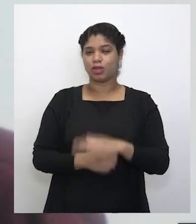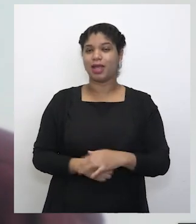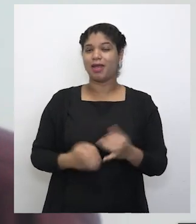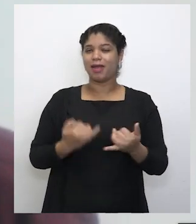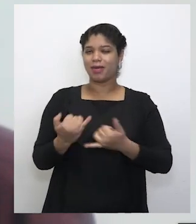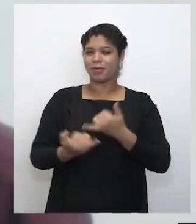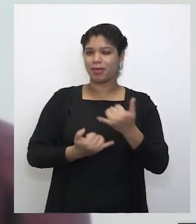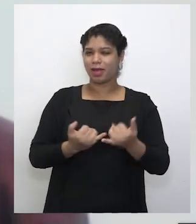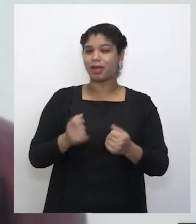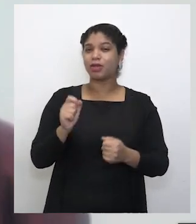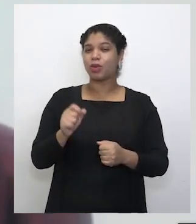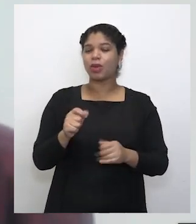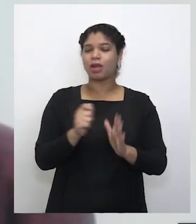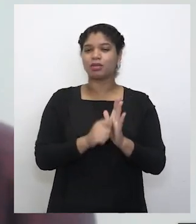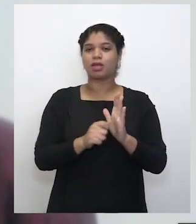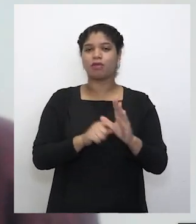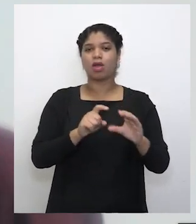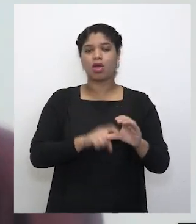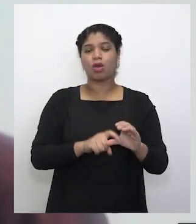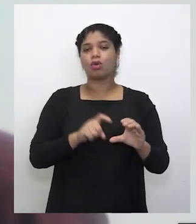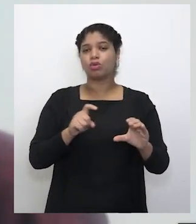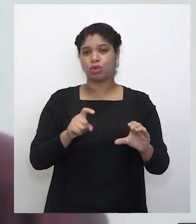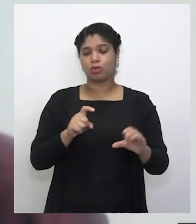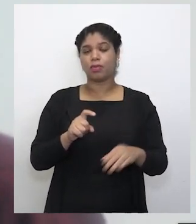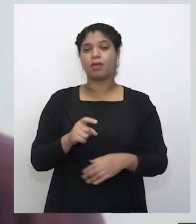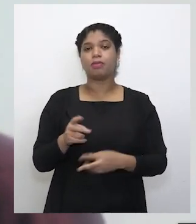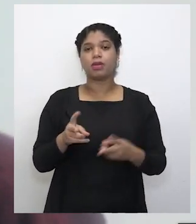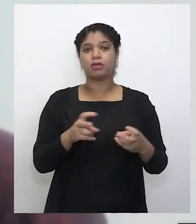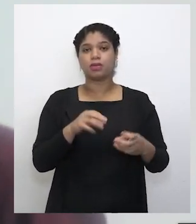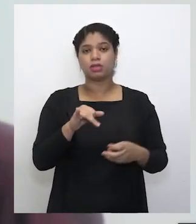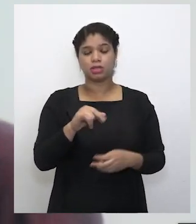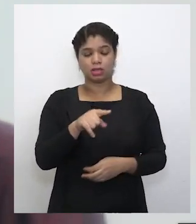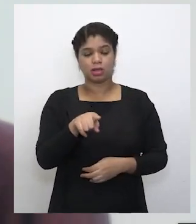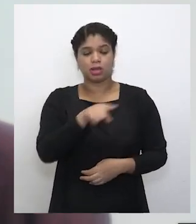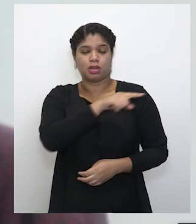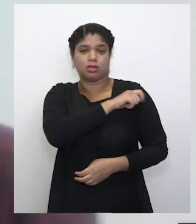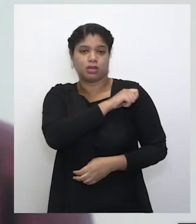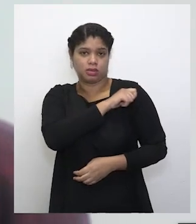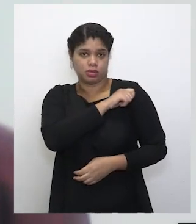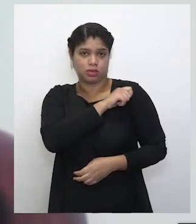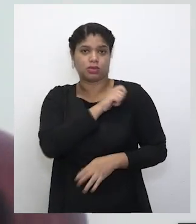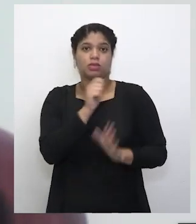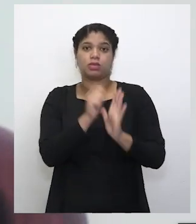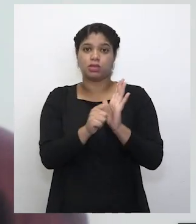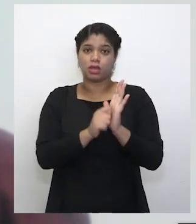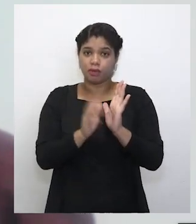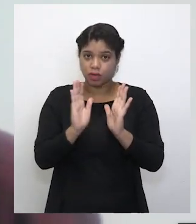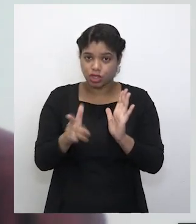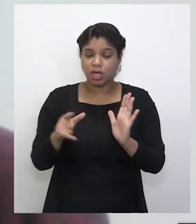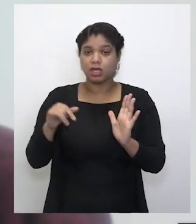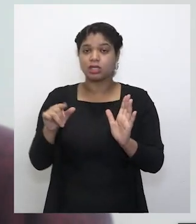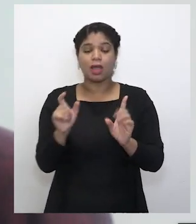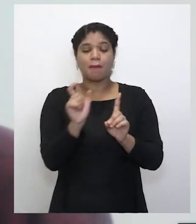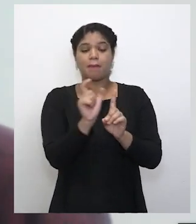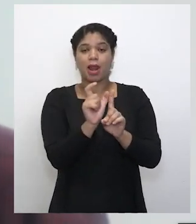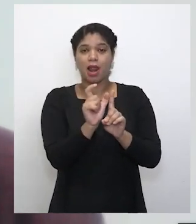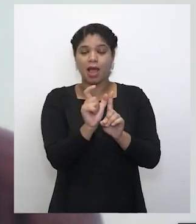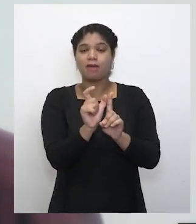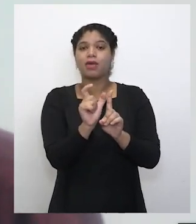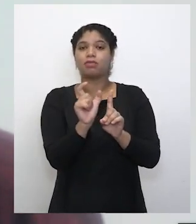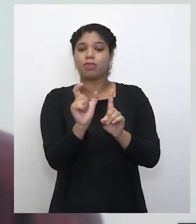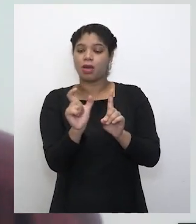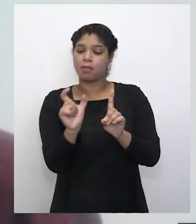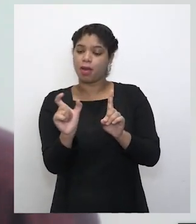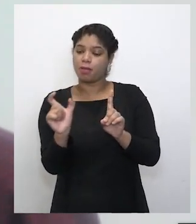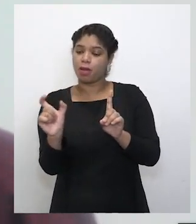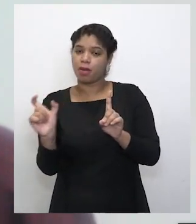escrita autônoma, verificar se o estudante já escreve, se ele segmenta palavras, verificar